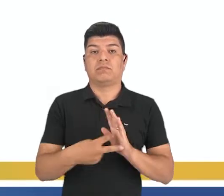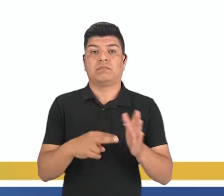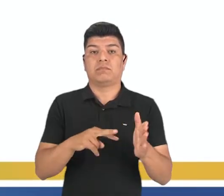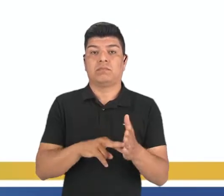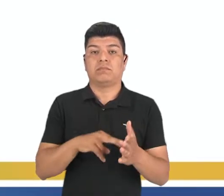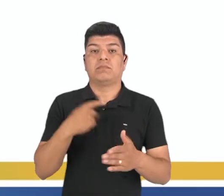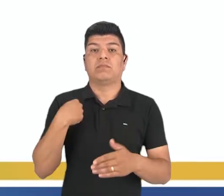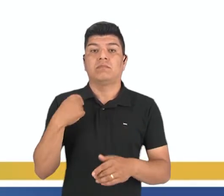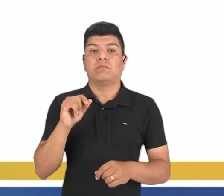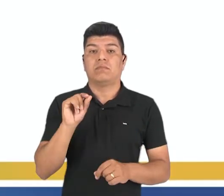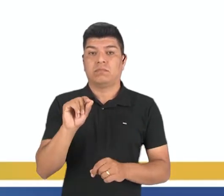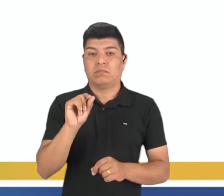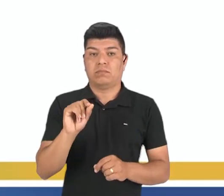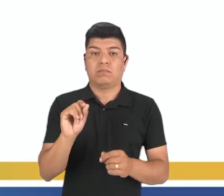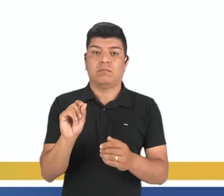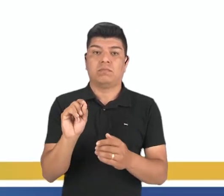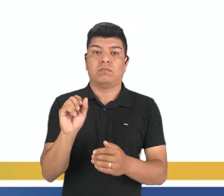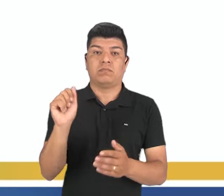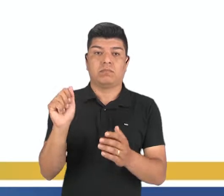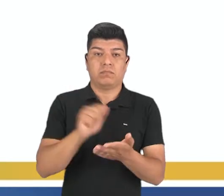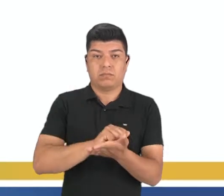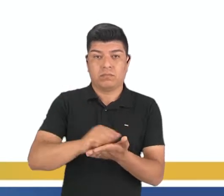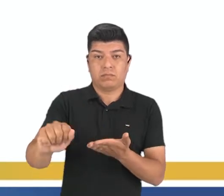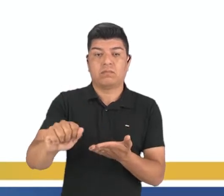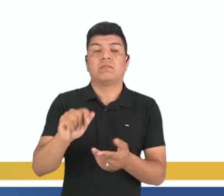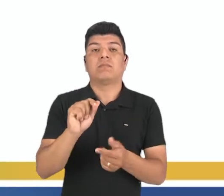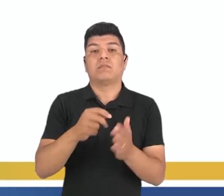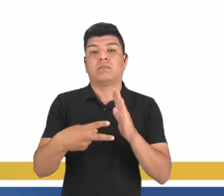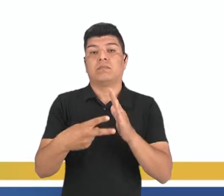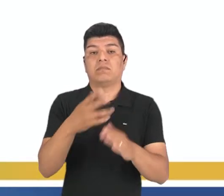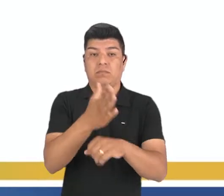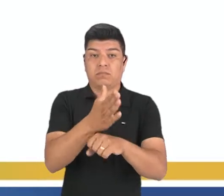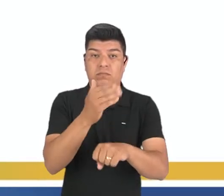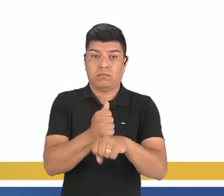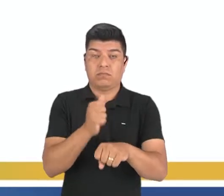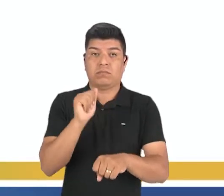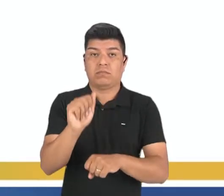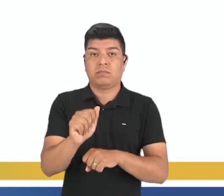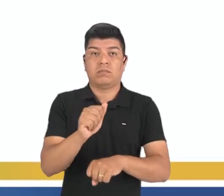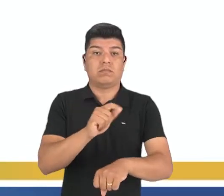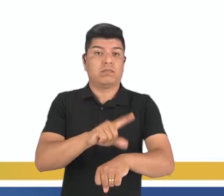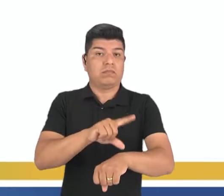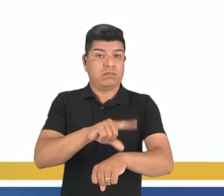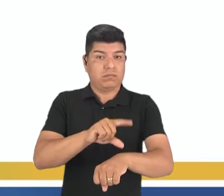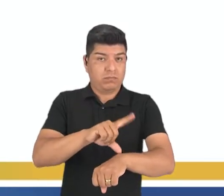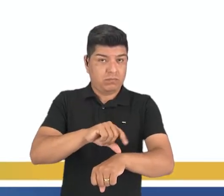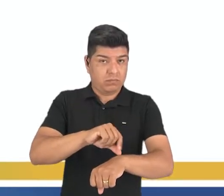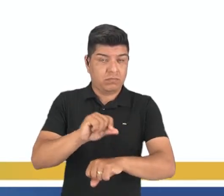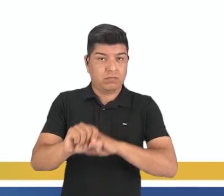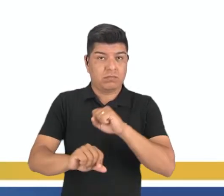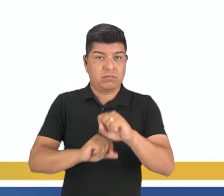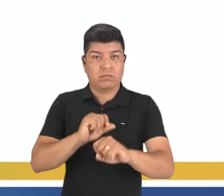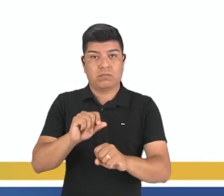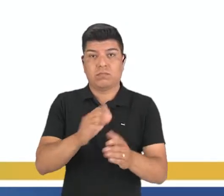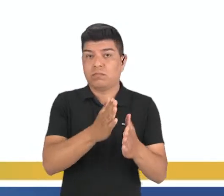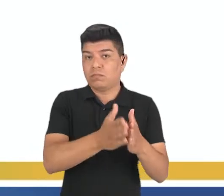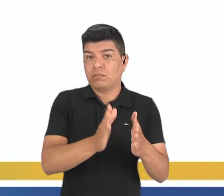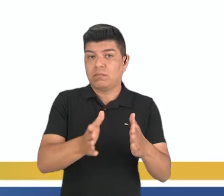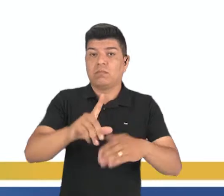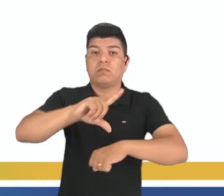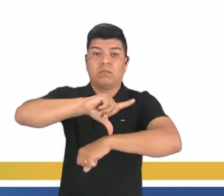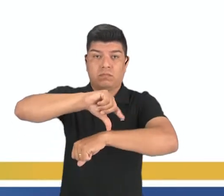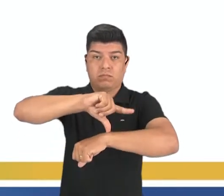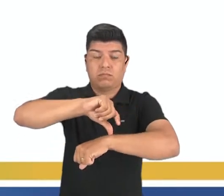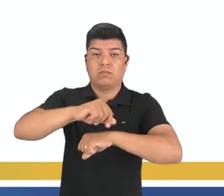ao desencadear das ações e pode ser dividido em cronológico, está relacionado à passagem de